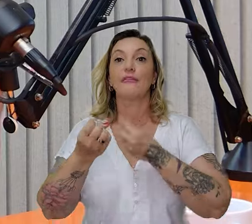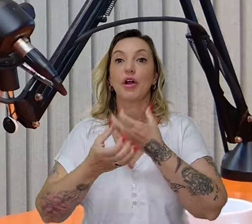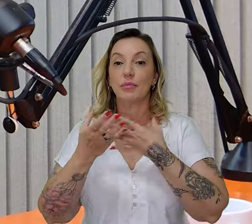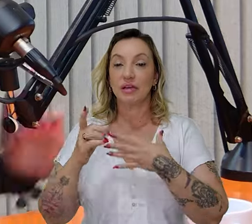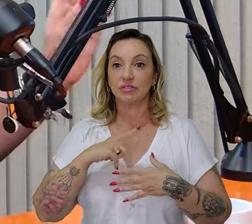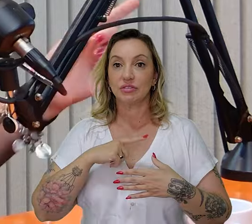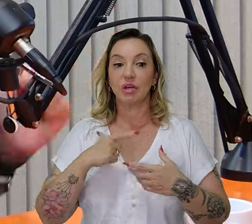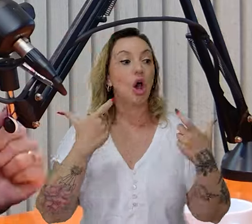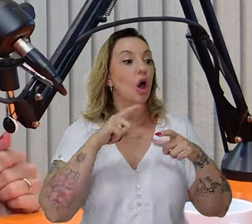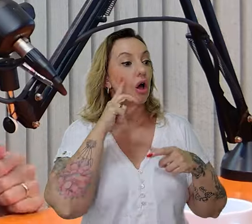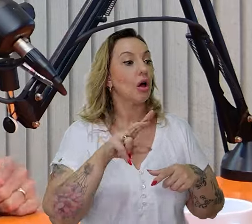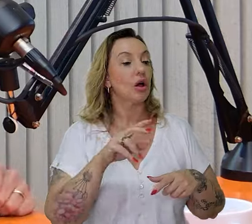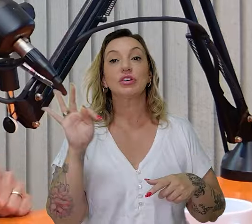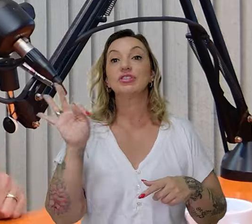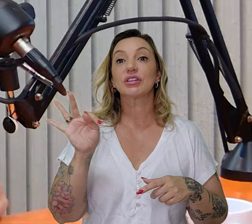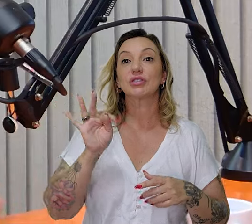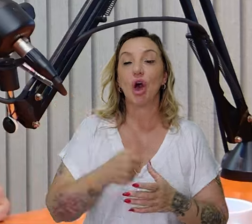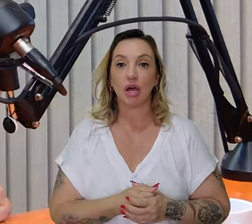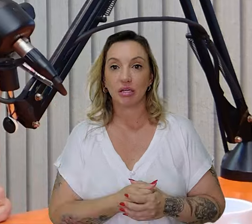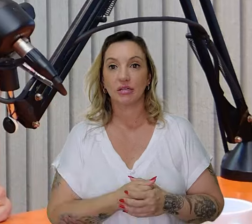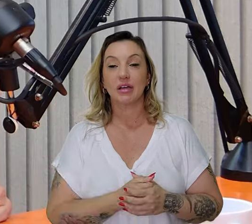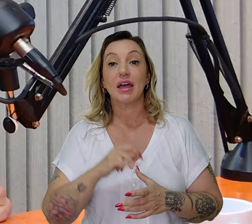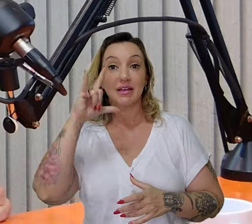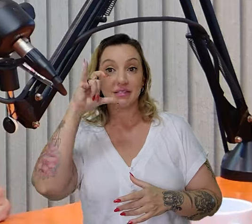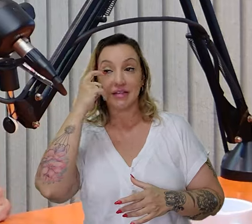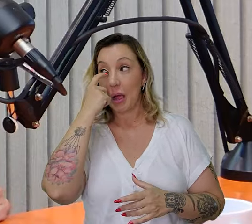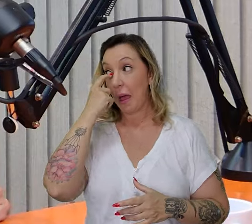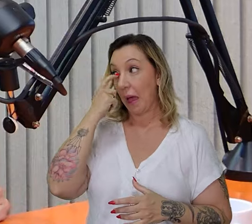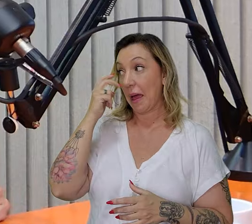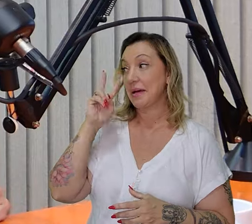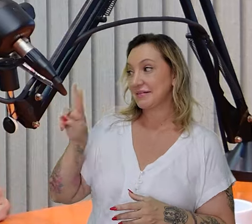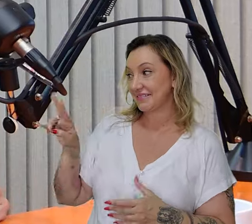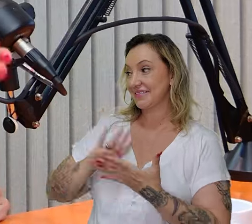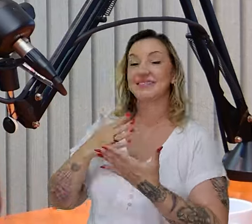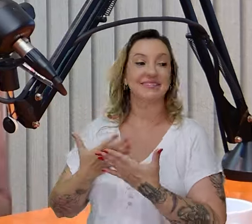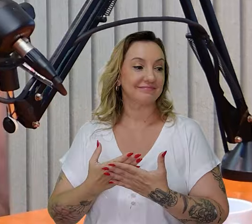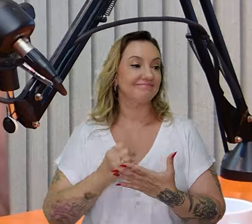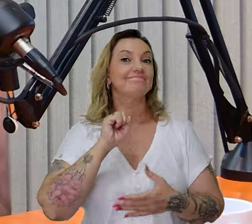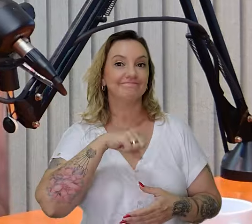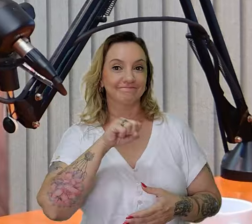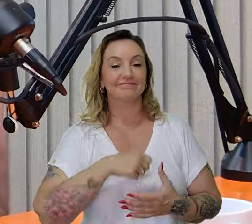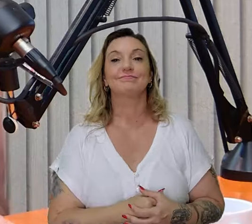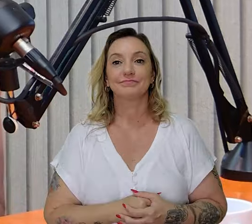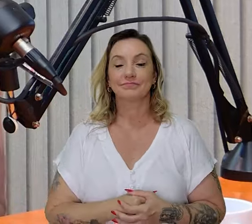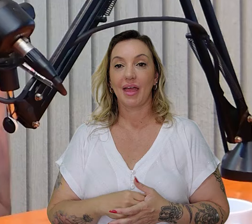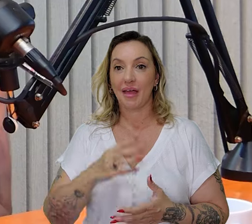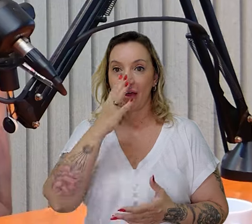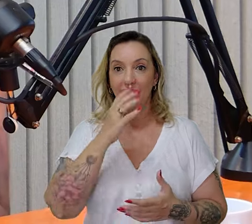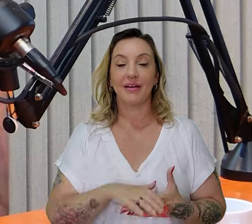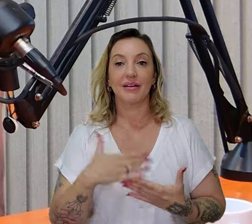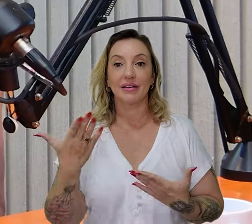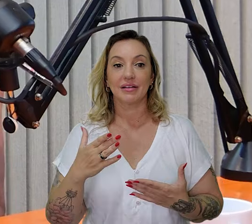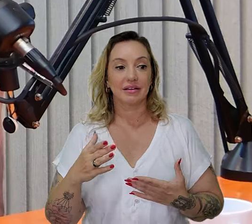tiktok Ah no Instagram eu só olhava pros tradutores eles e é e é incrível isso depois eu saí da palestra tinha uma área de